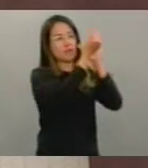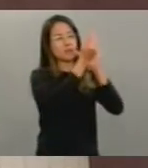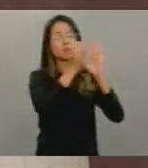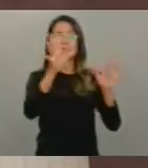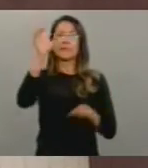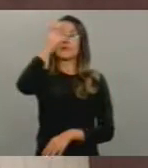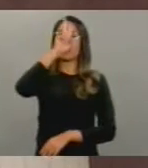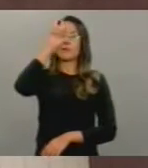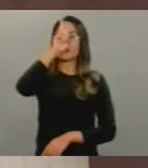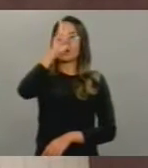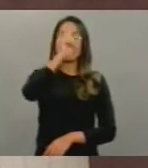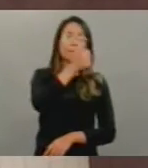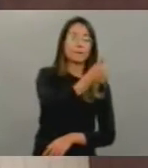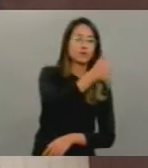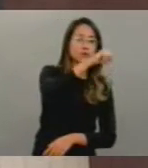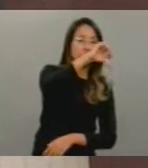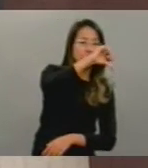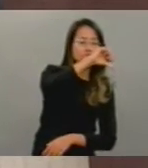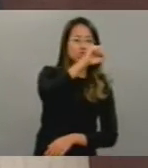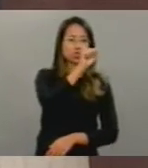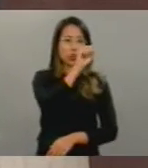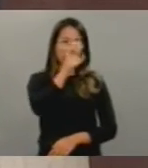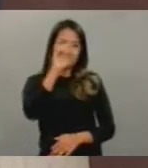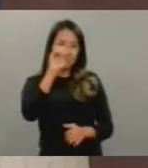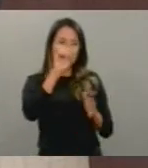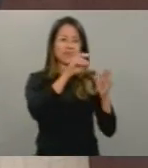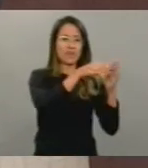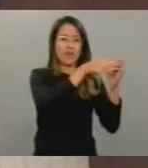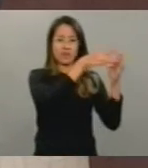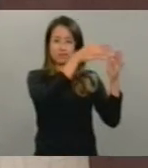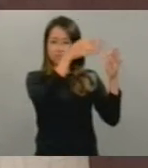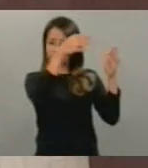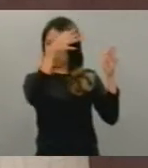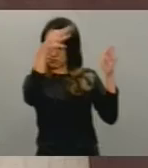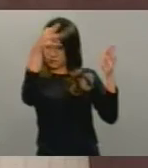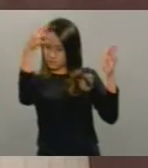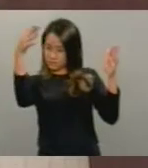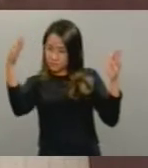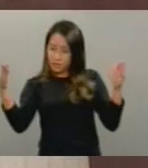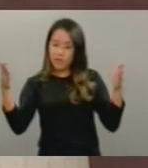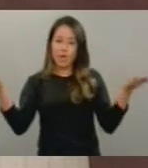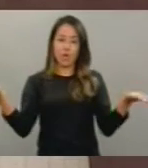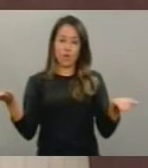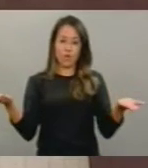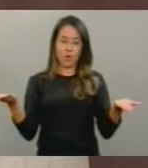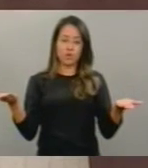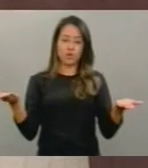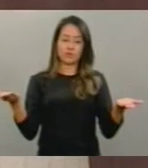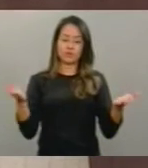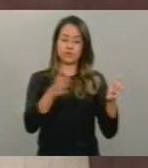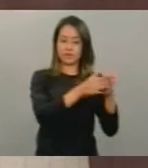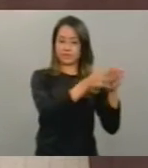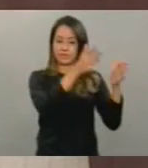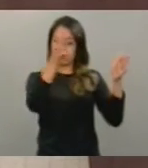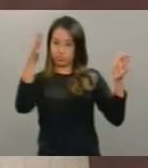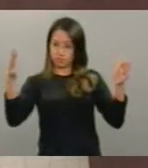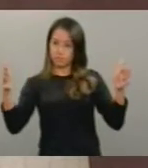80 até 2013, mais de 106 mil mulheres foram